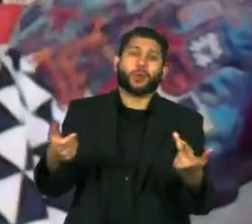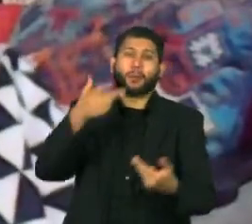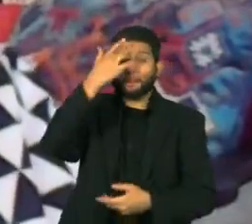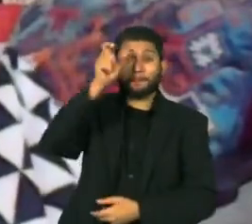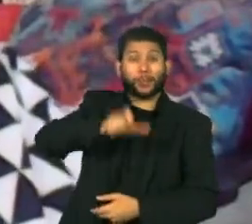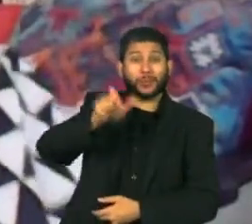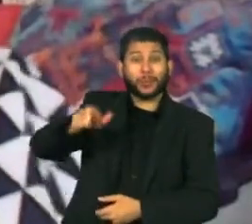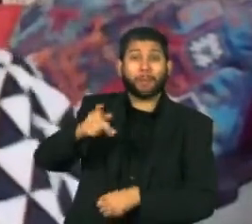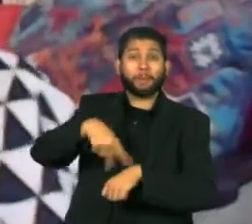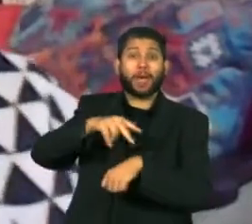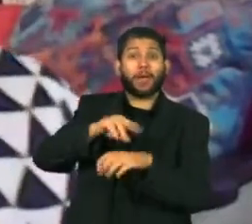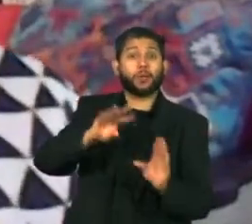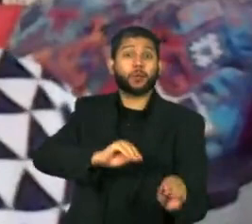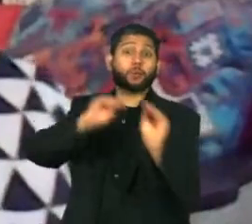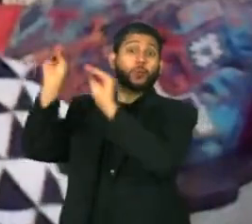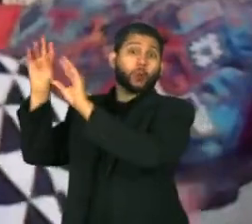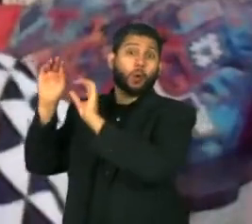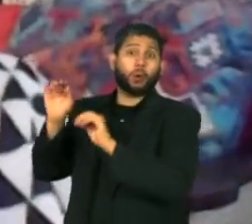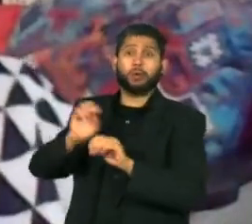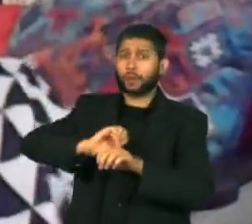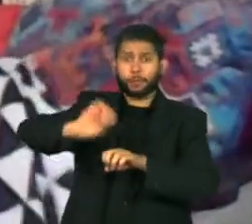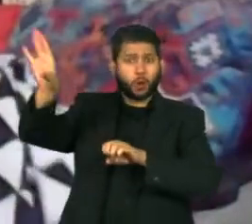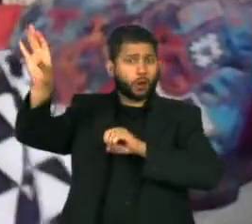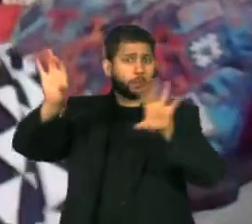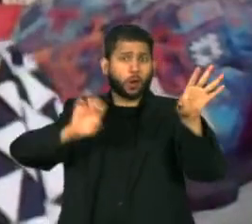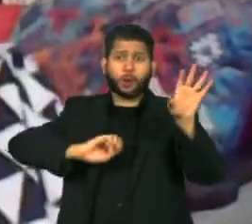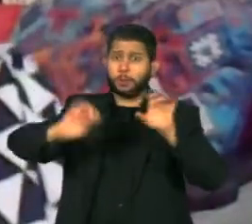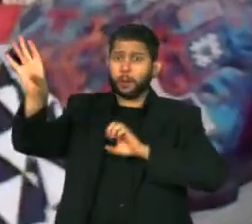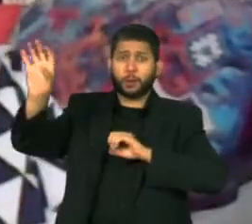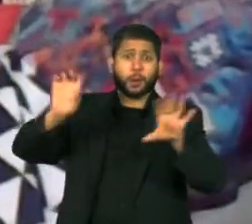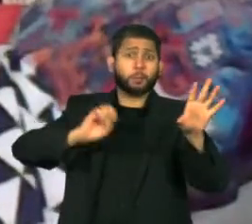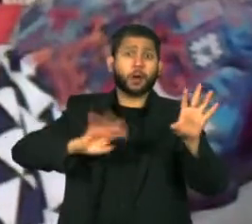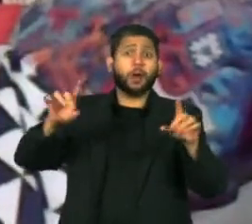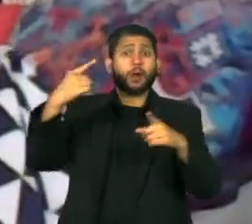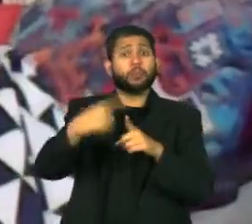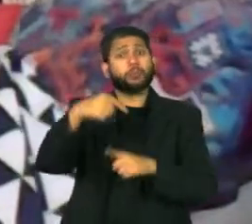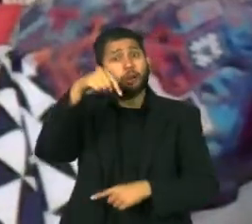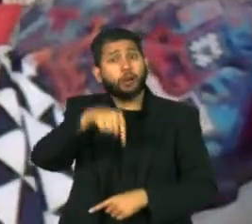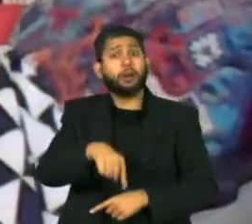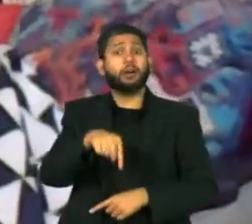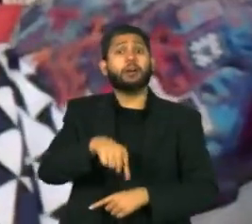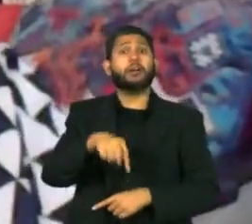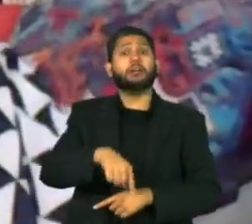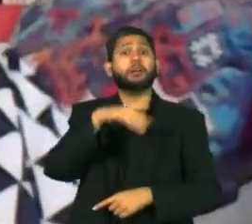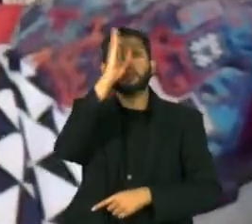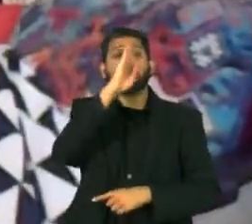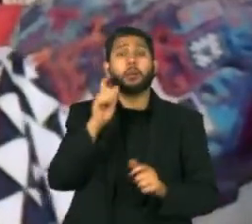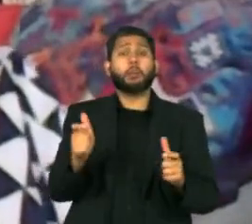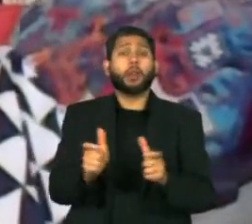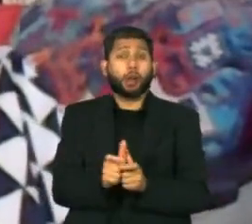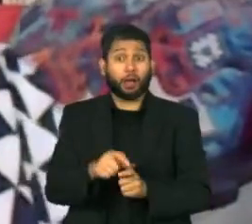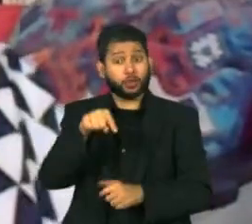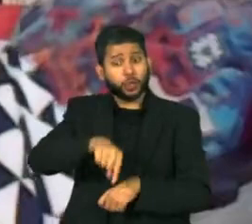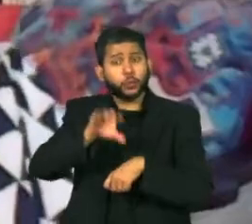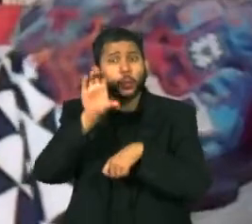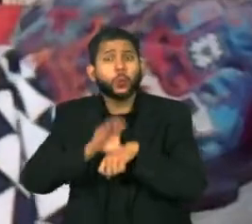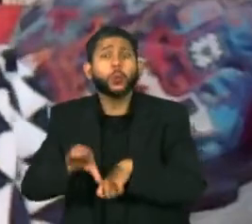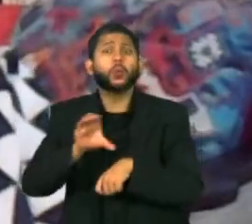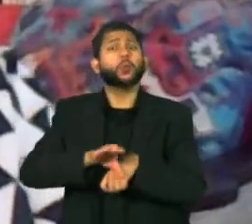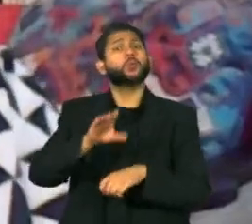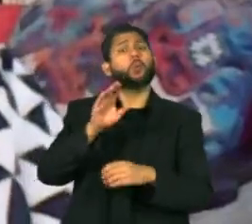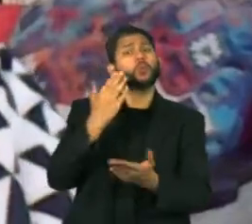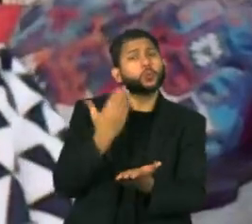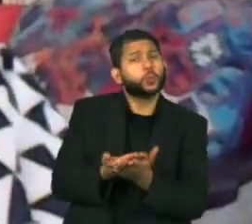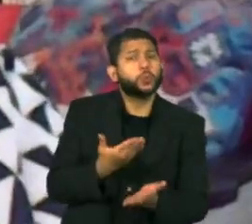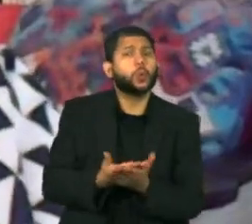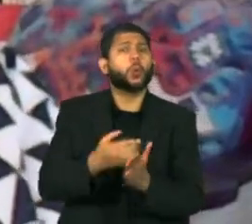foram embora daqui e que continuam indo, né? Há um êxodo, né, de pessoas muito importantes que nós formamos e que vão embora por